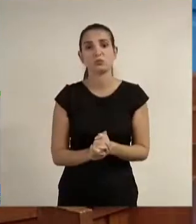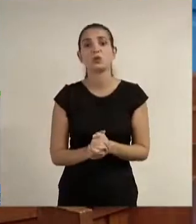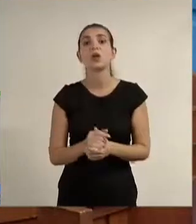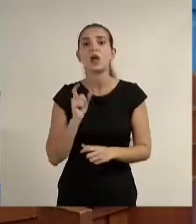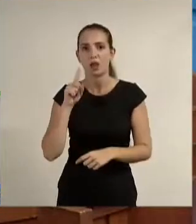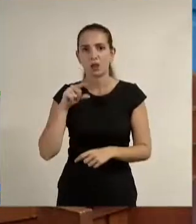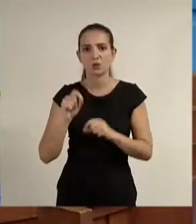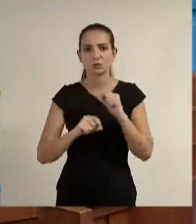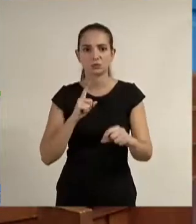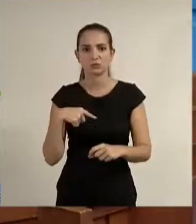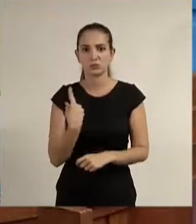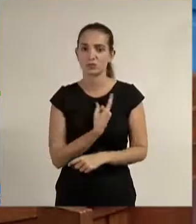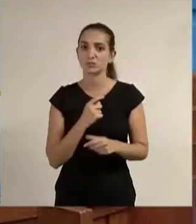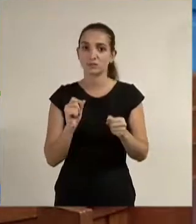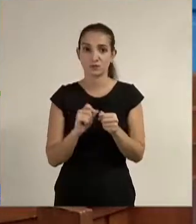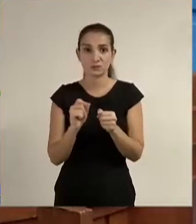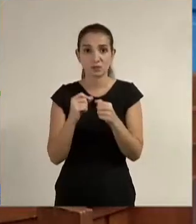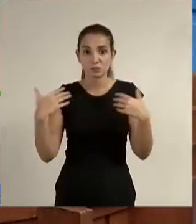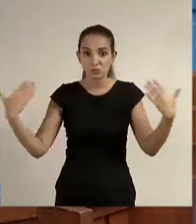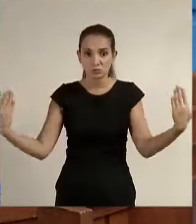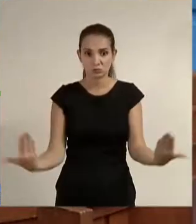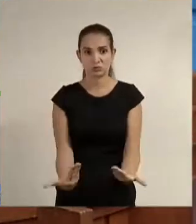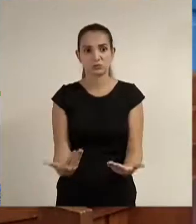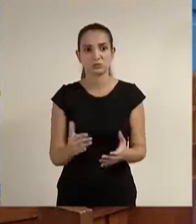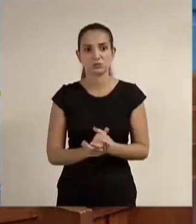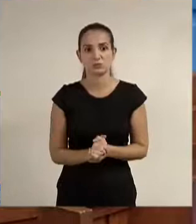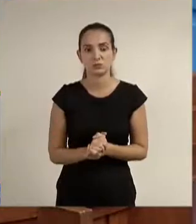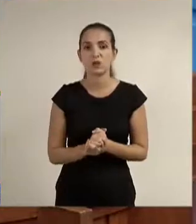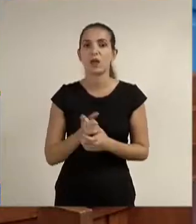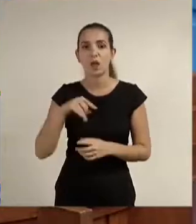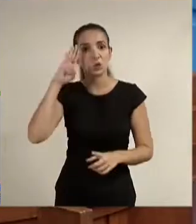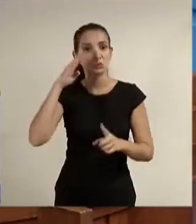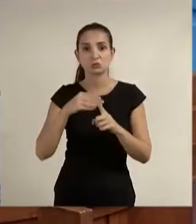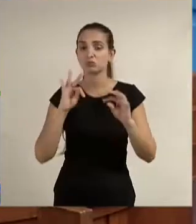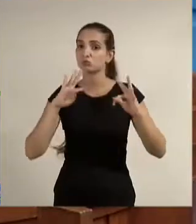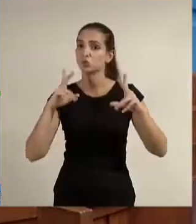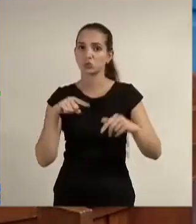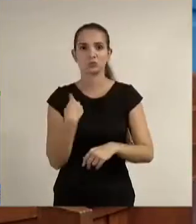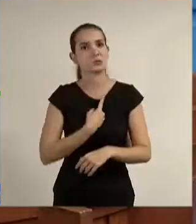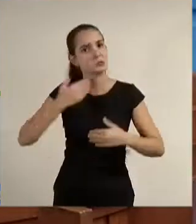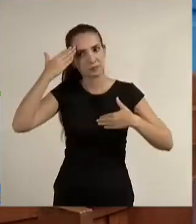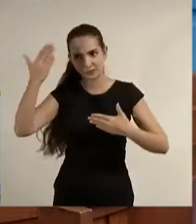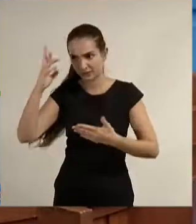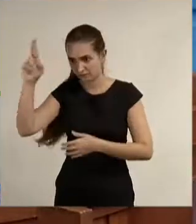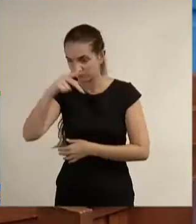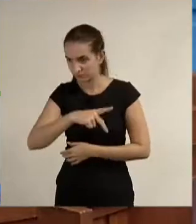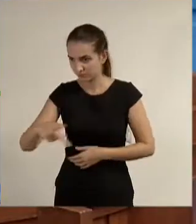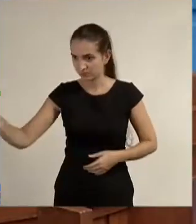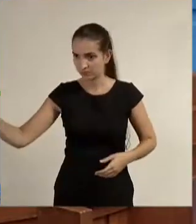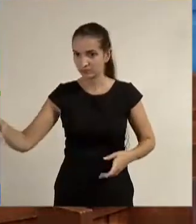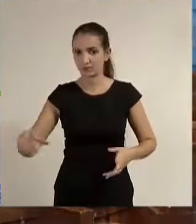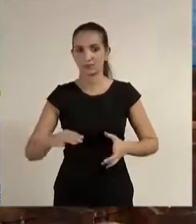está fazendo aqui na Assembleia, que é o papel de todos nós. Muito obrigado, senhor presidente.